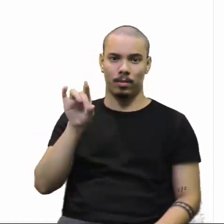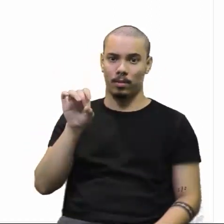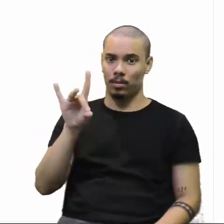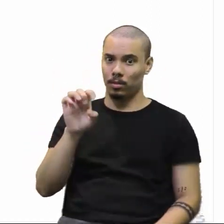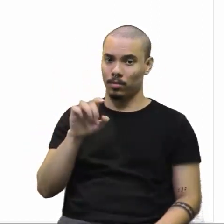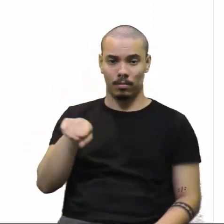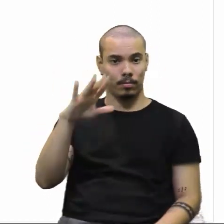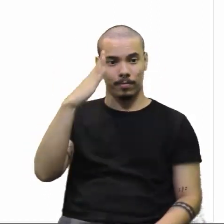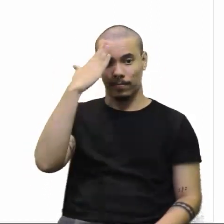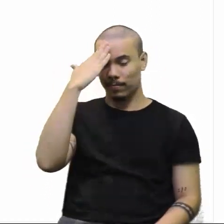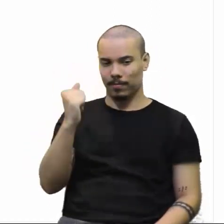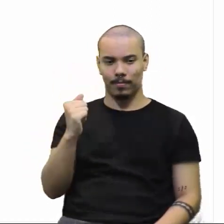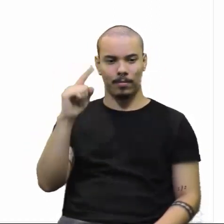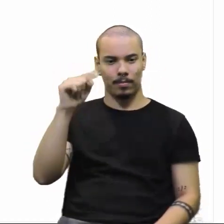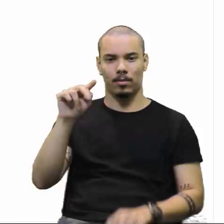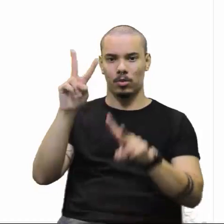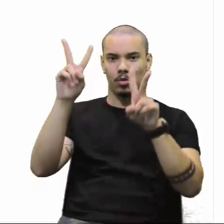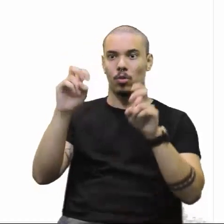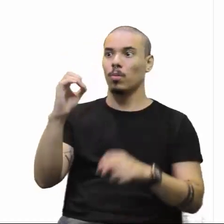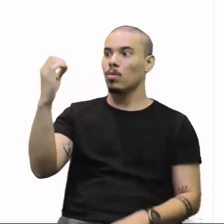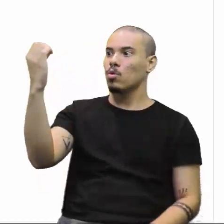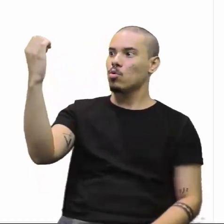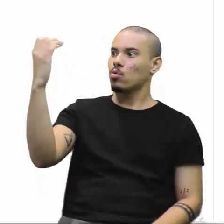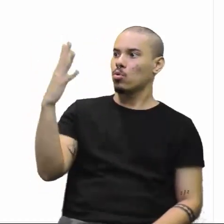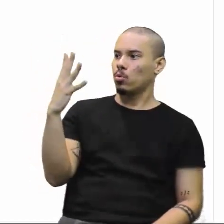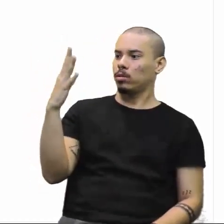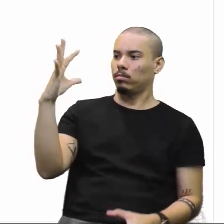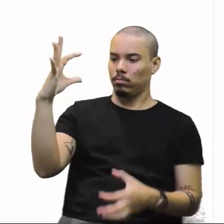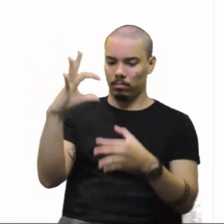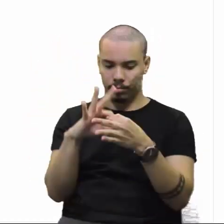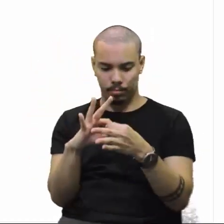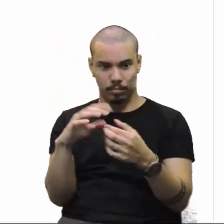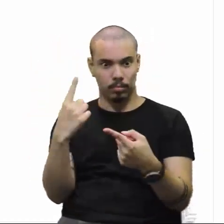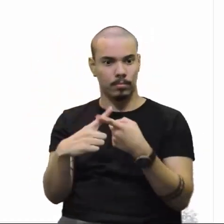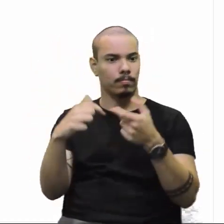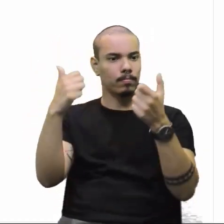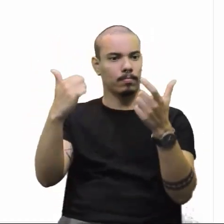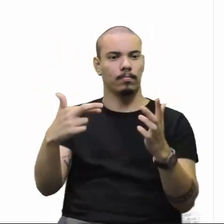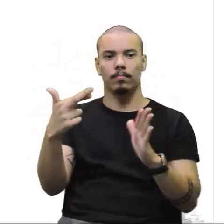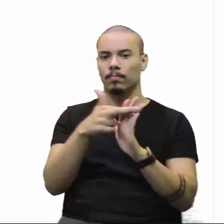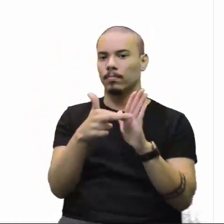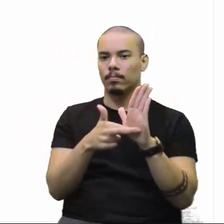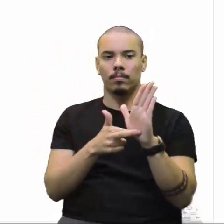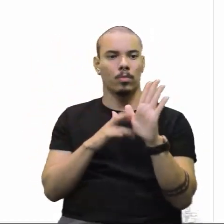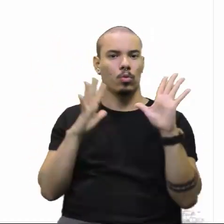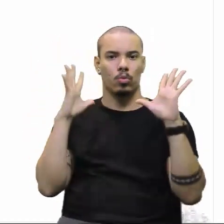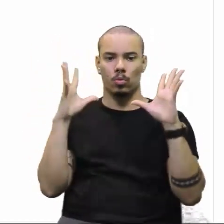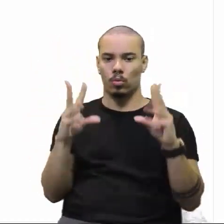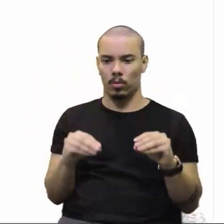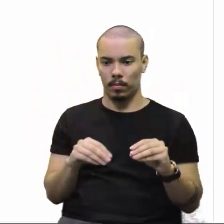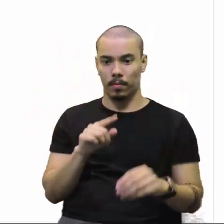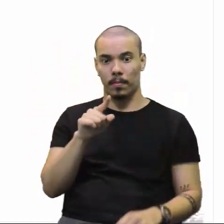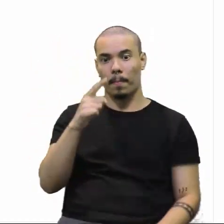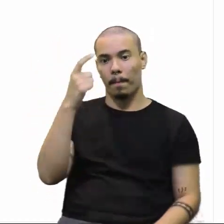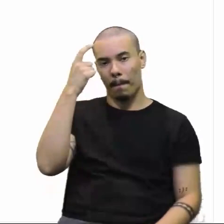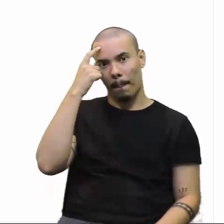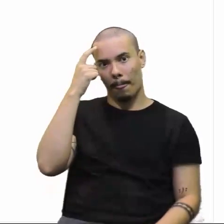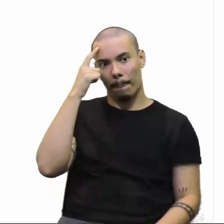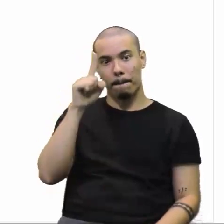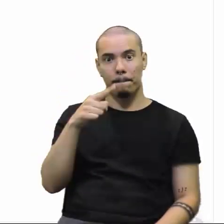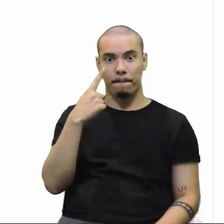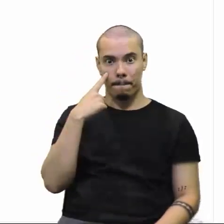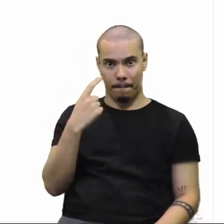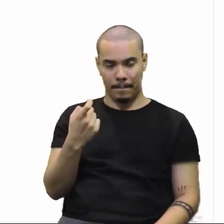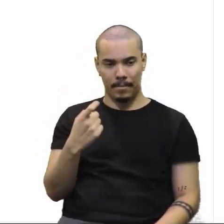com a velocidade da luz. A luz aí, ela dita todas as regras, né? Aí você pensa, algo bem